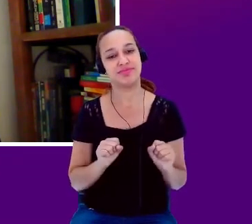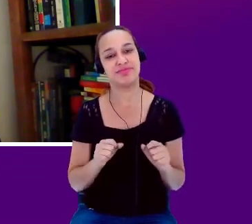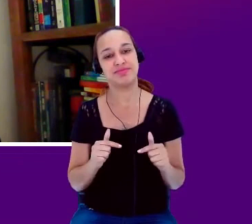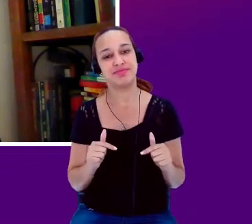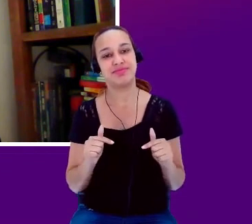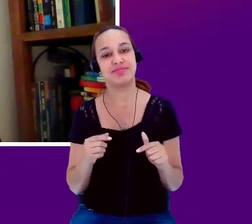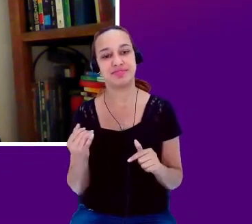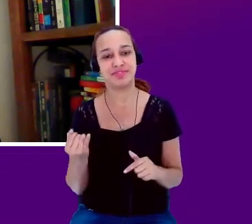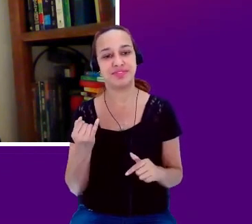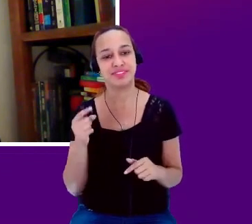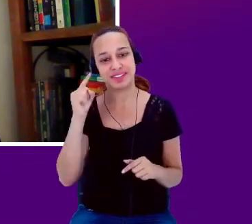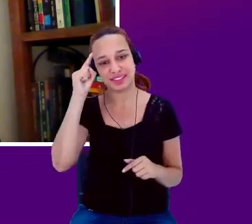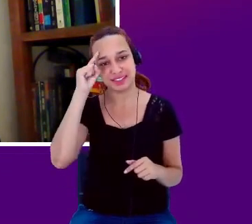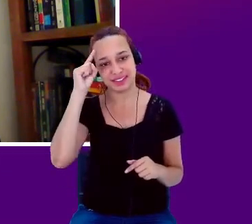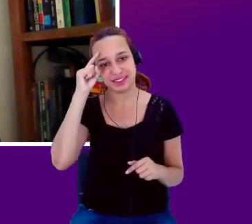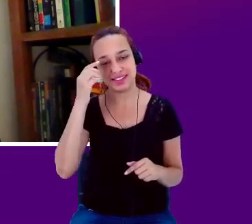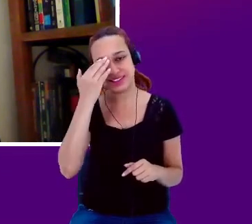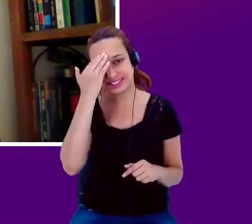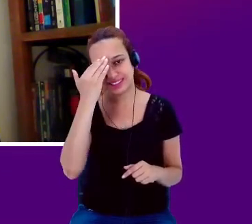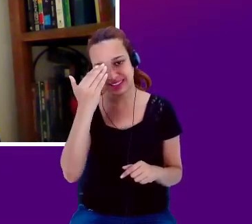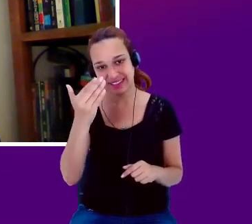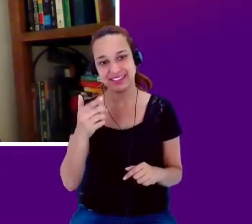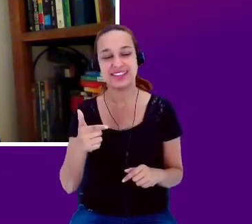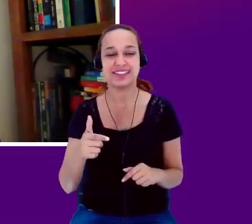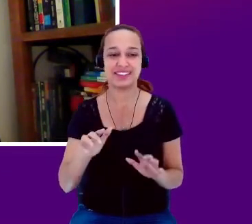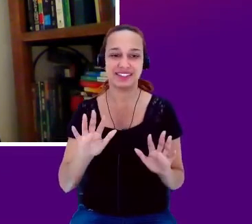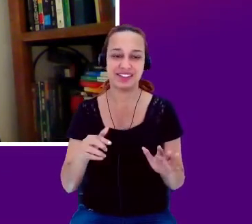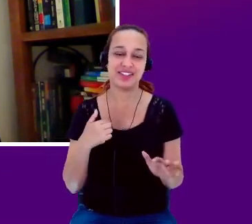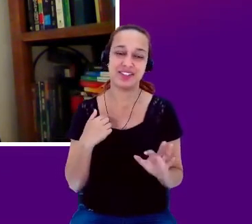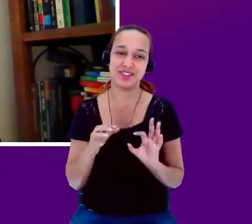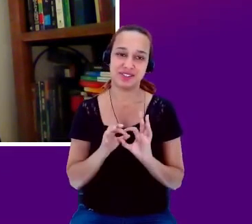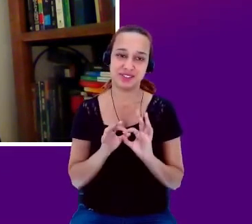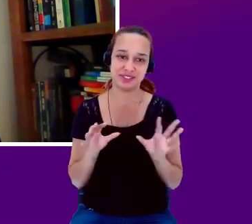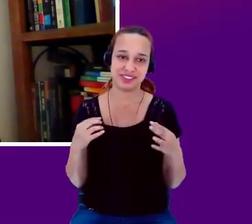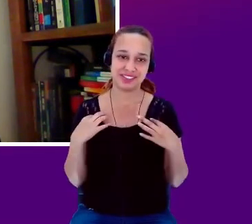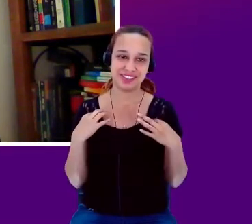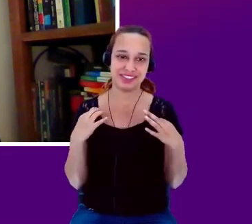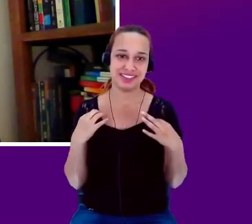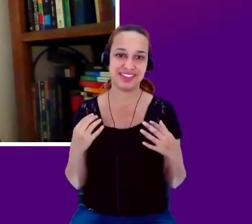importante no nosso dia a dia. Então, muito obrigada mais uma vez, fico à disposição.